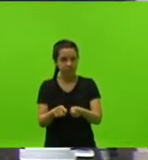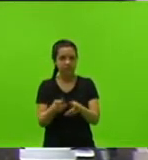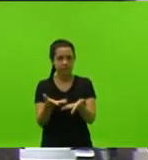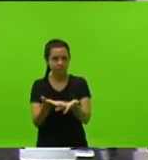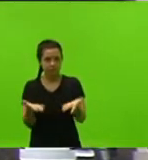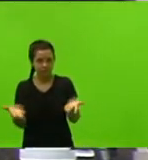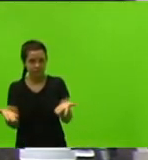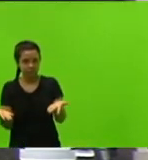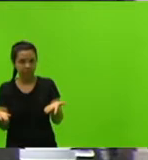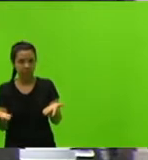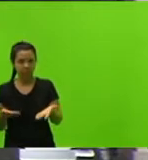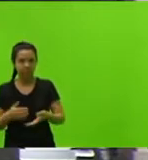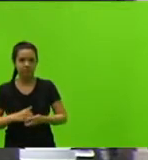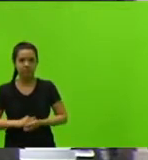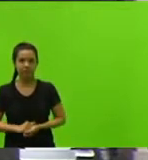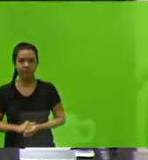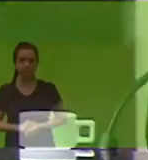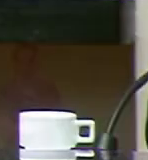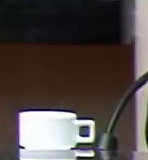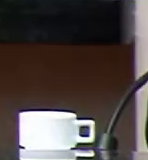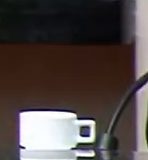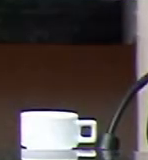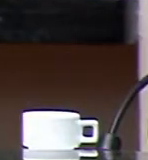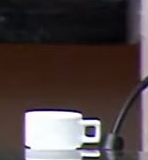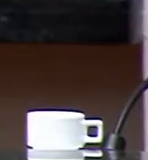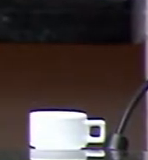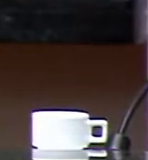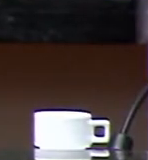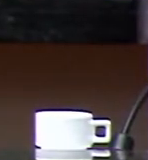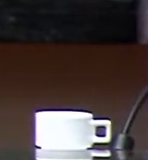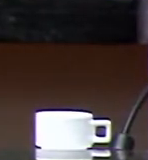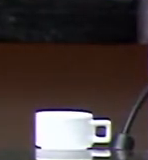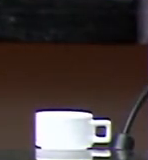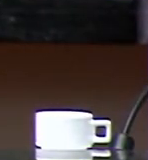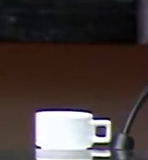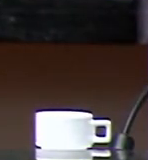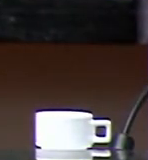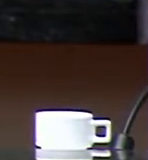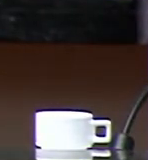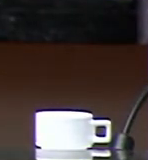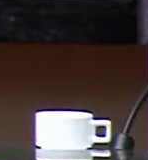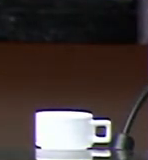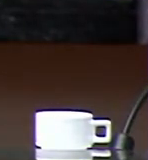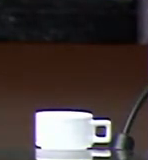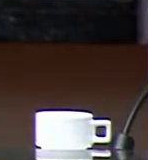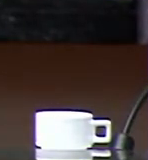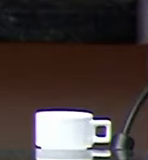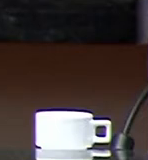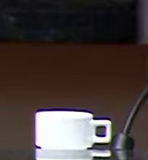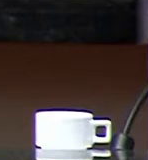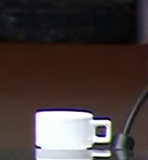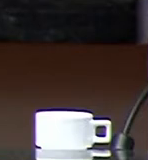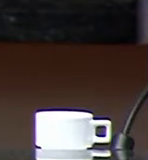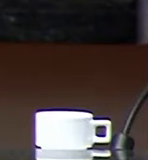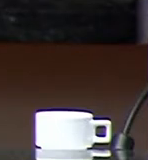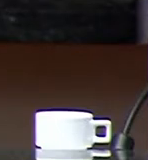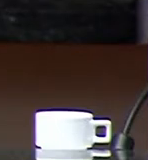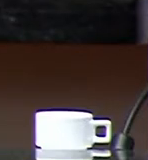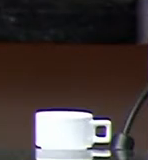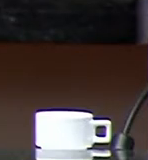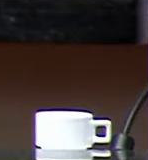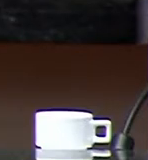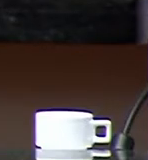e outras que estão aqui nos acompanhando, que o cerimonial vai pegar o nome de todos para que se faça o registro